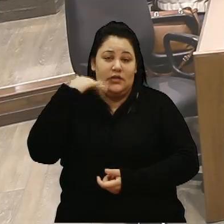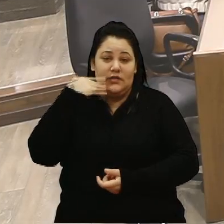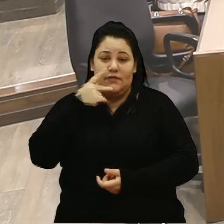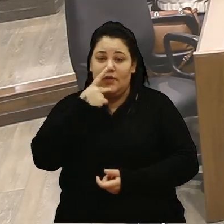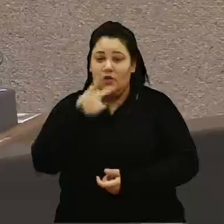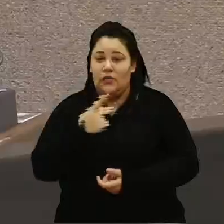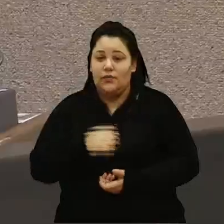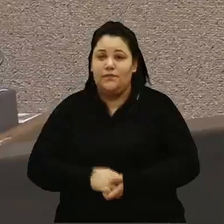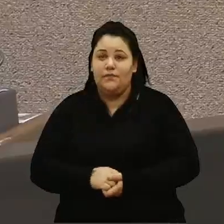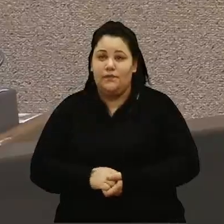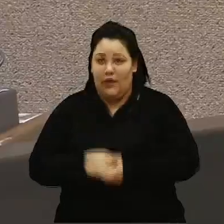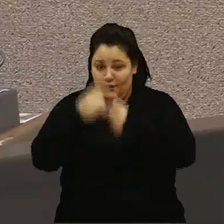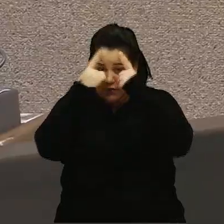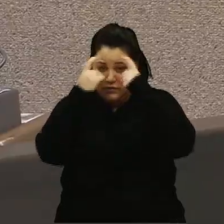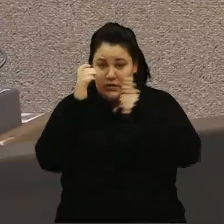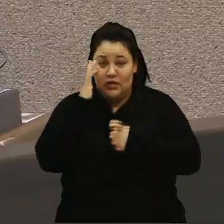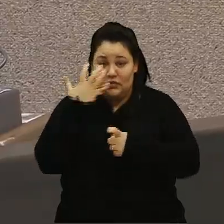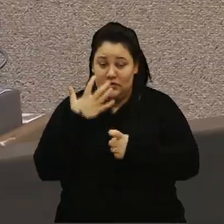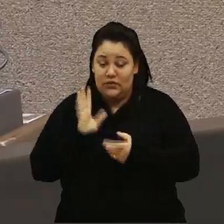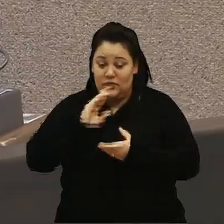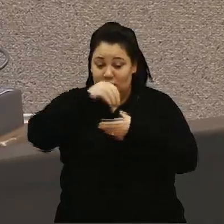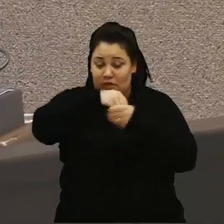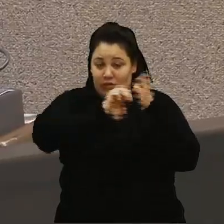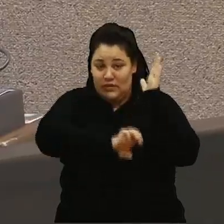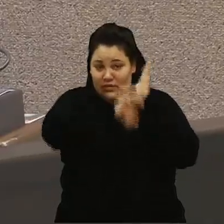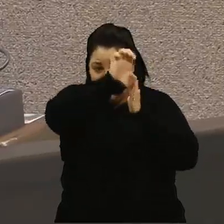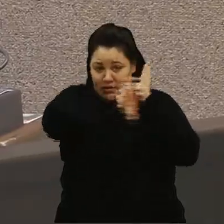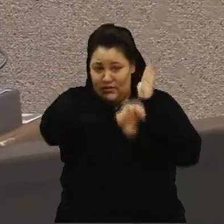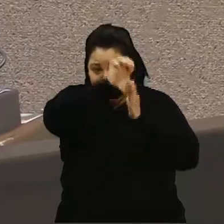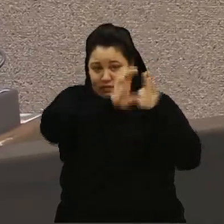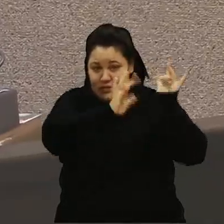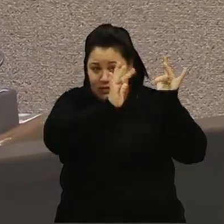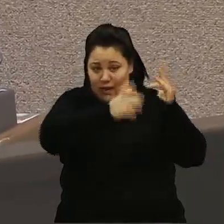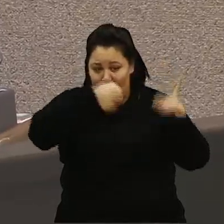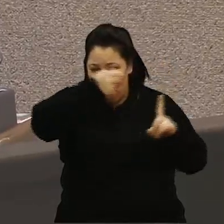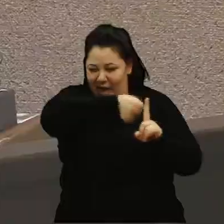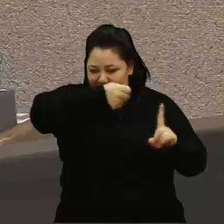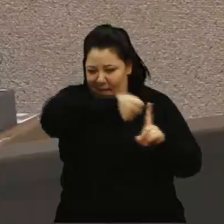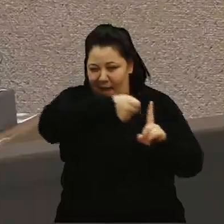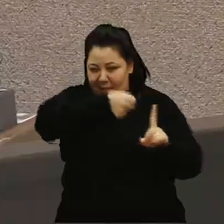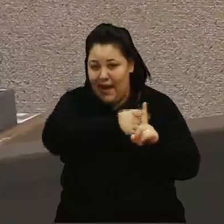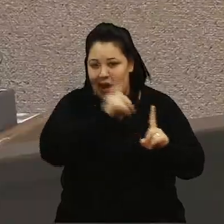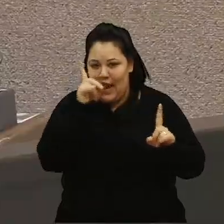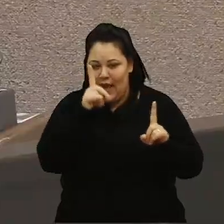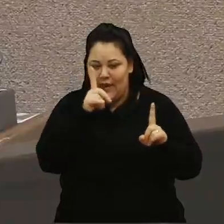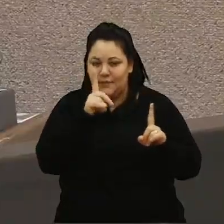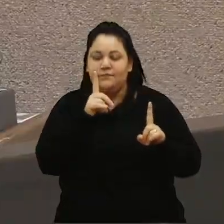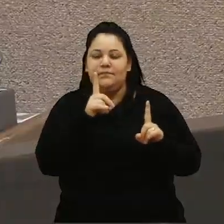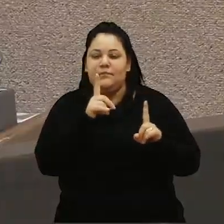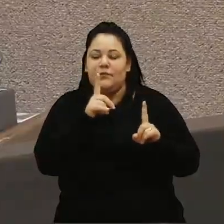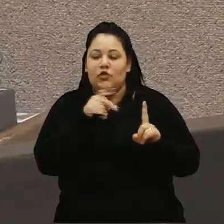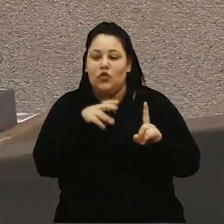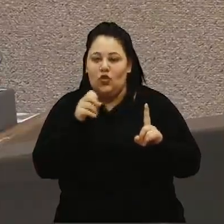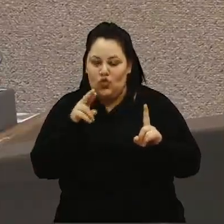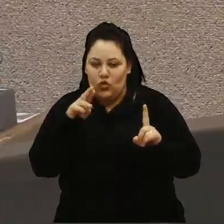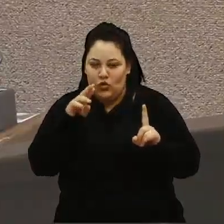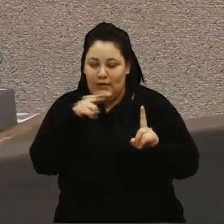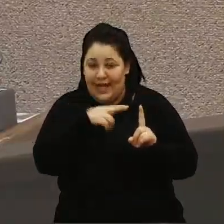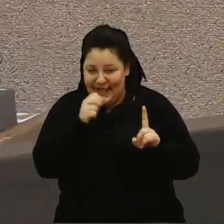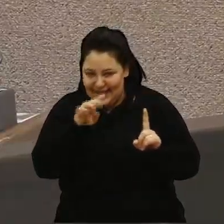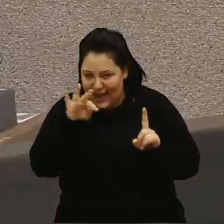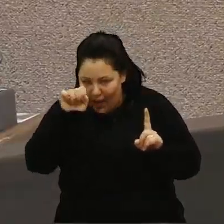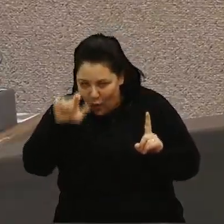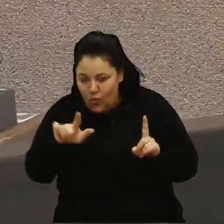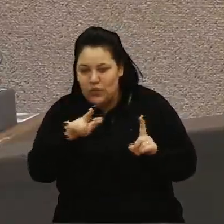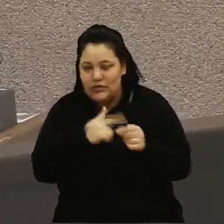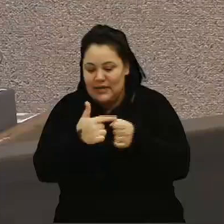foi aquela violência que aconteceu dentro de um elevador, né, no Natal, no Rio Grande do Norte. Uma violência que deixou as pessoas estarrecidas